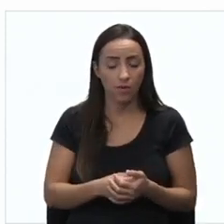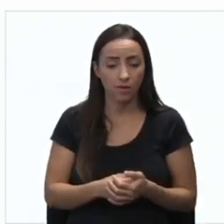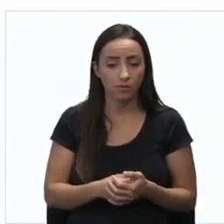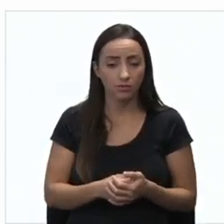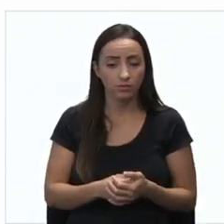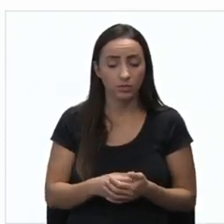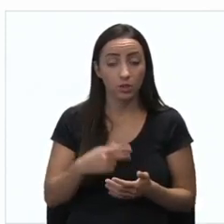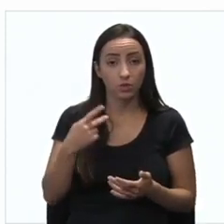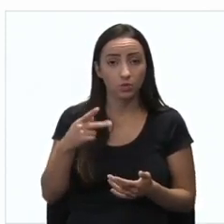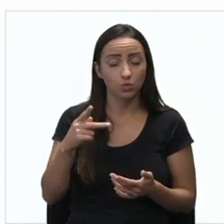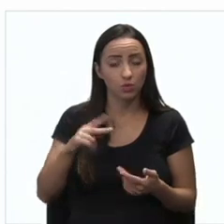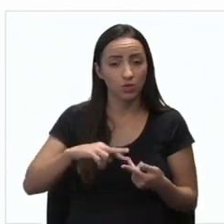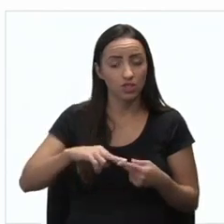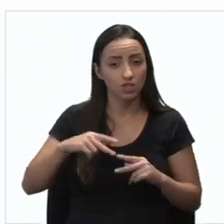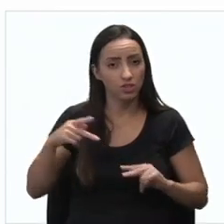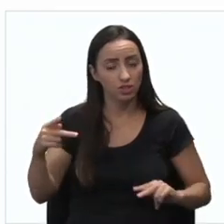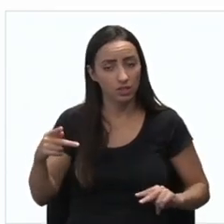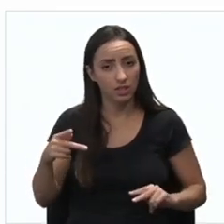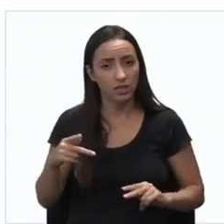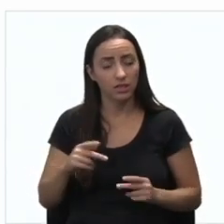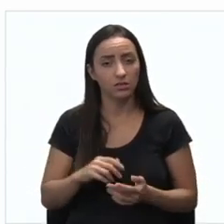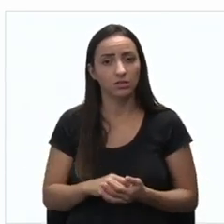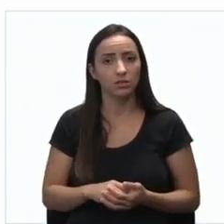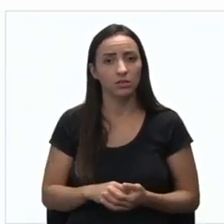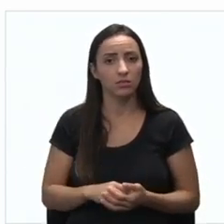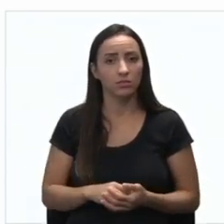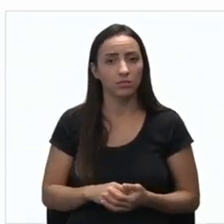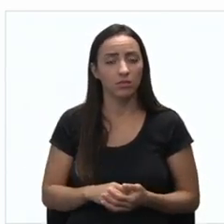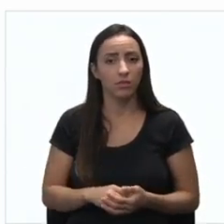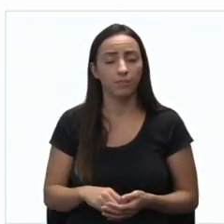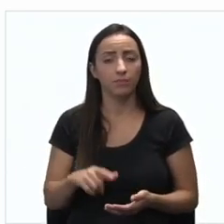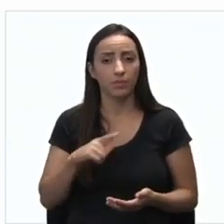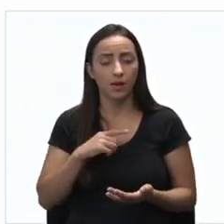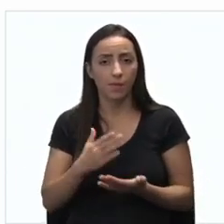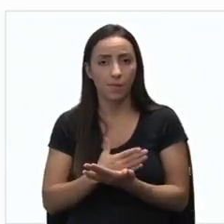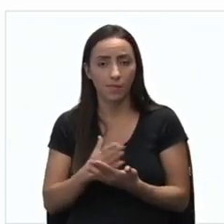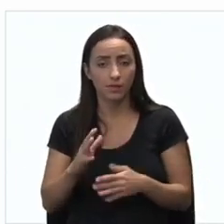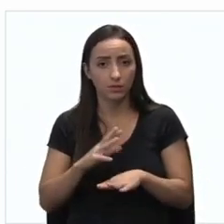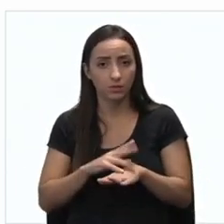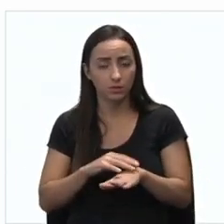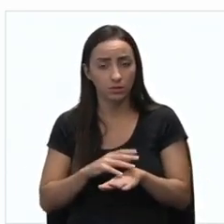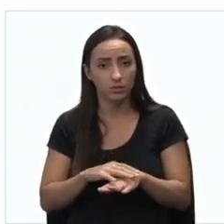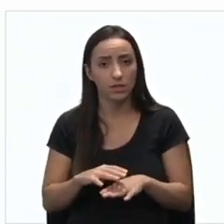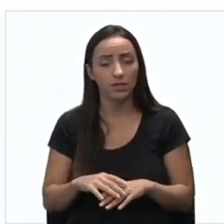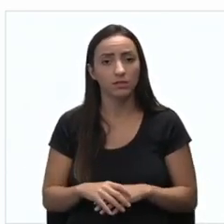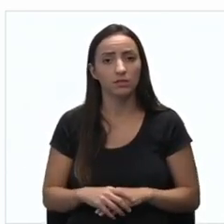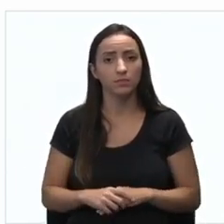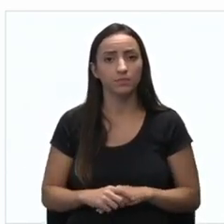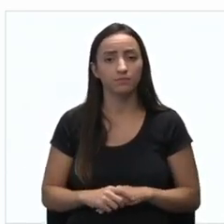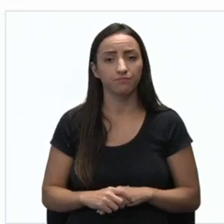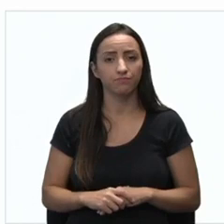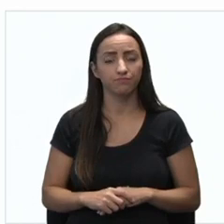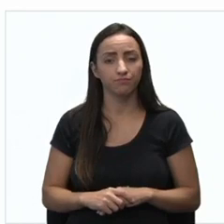predisposição genética. Então, existem aí doenças que acabam